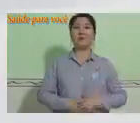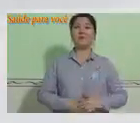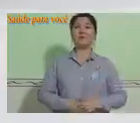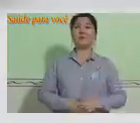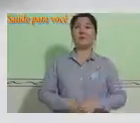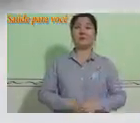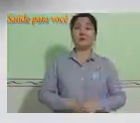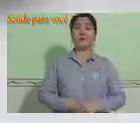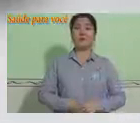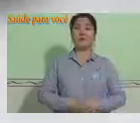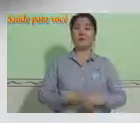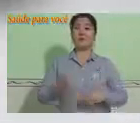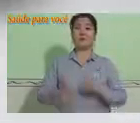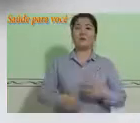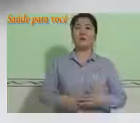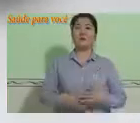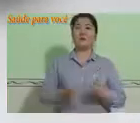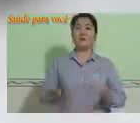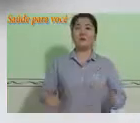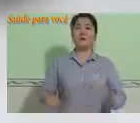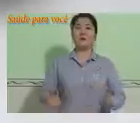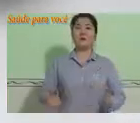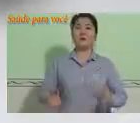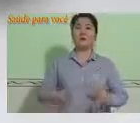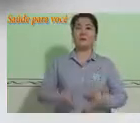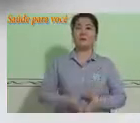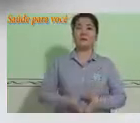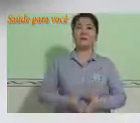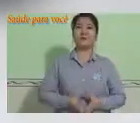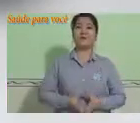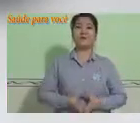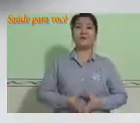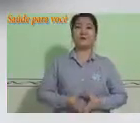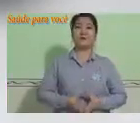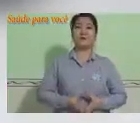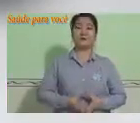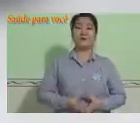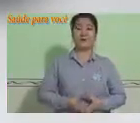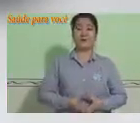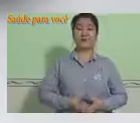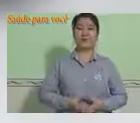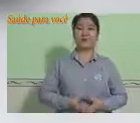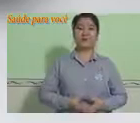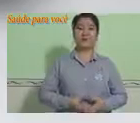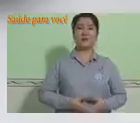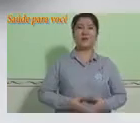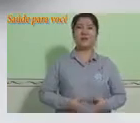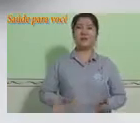Dependendo do tipo e do grau da infecção, a pessoa afetada pode desenvolver cegueira definitiva.